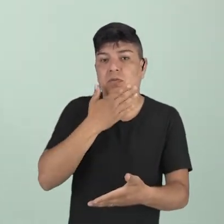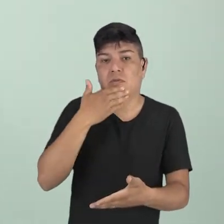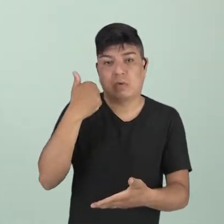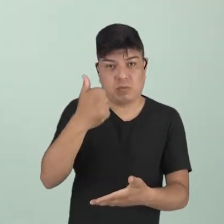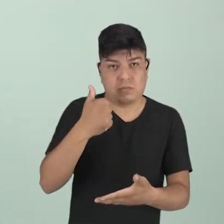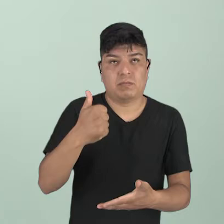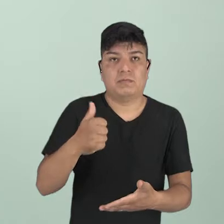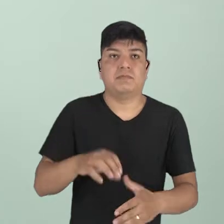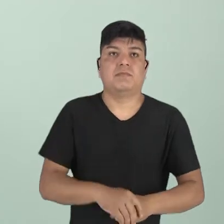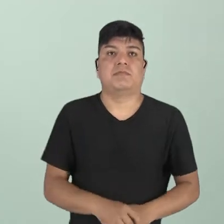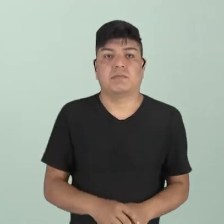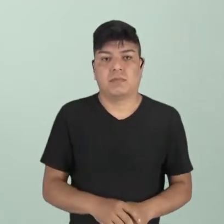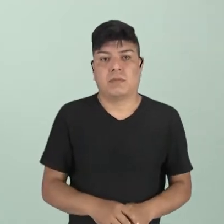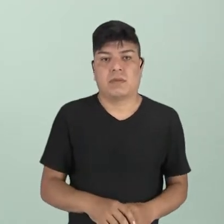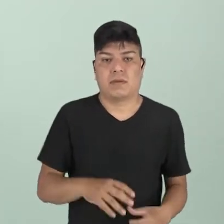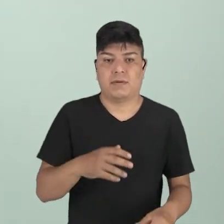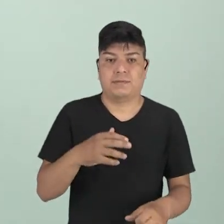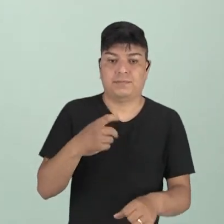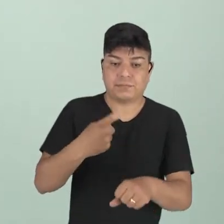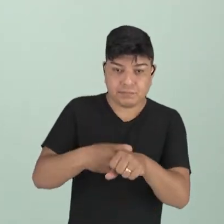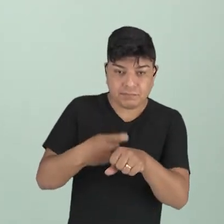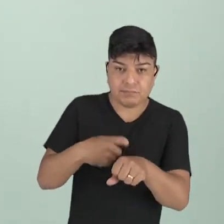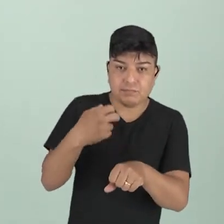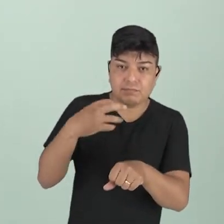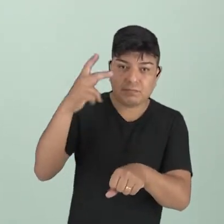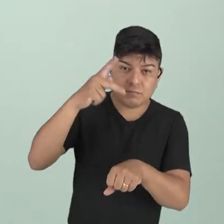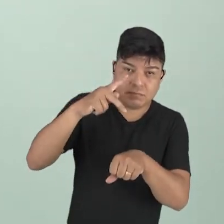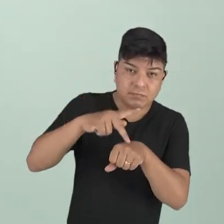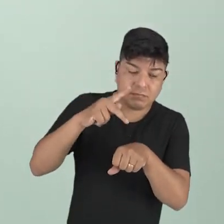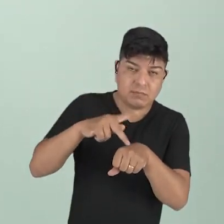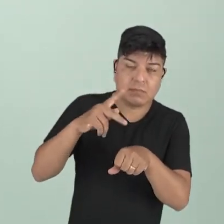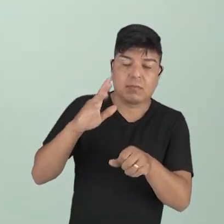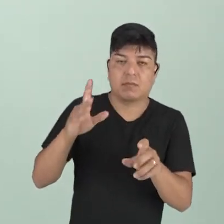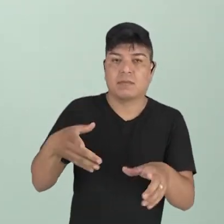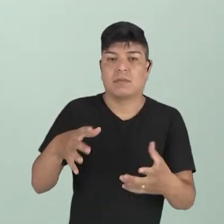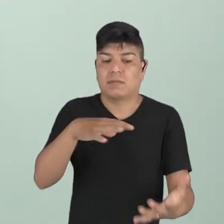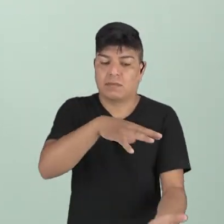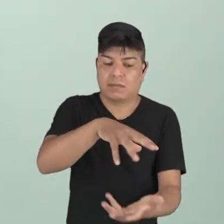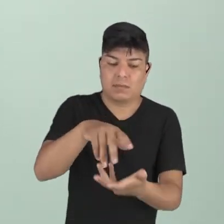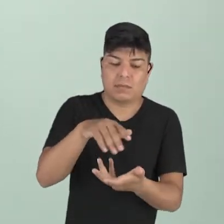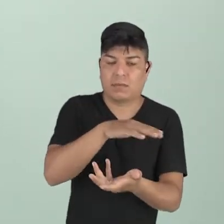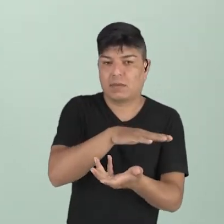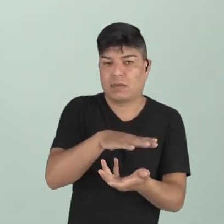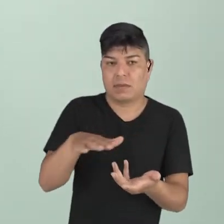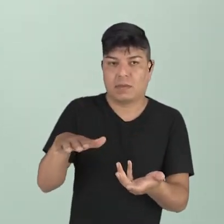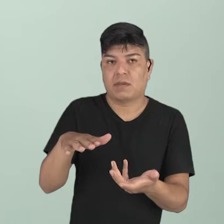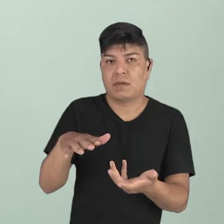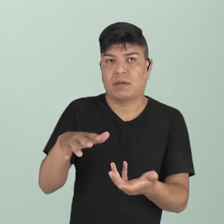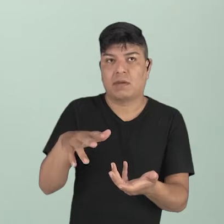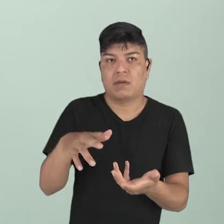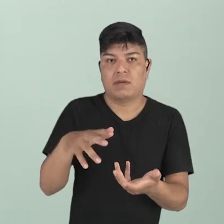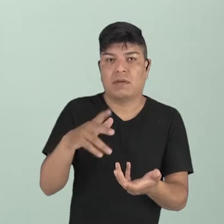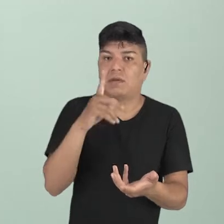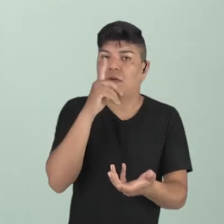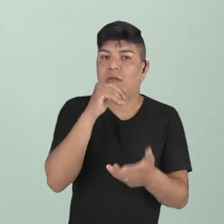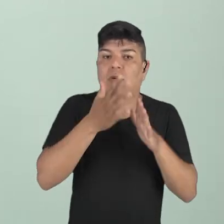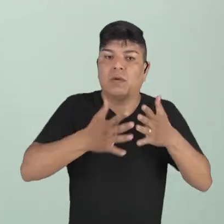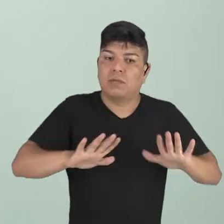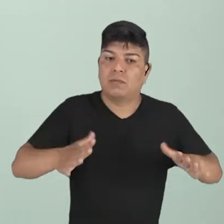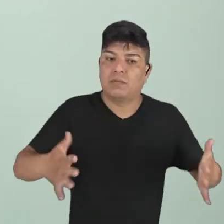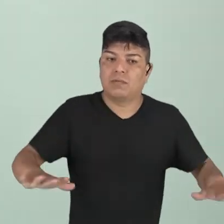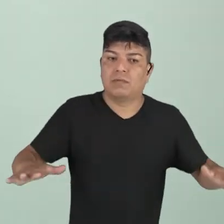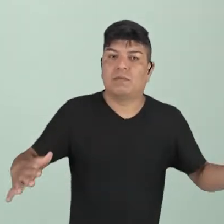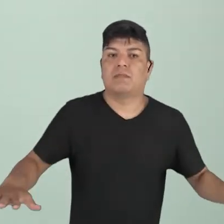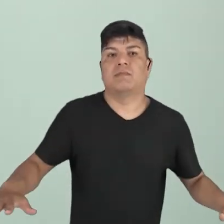a formação de uma camada rochosa, o estabelecimento de uma atmosfera, né, o estabelecimento de oceanos primitivos, né, ou